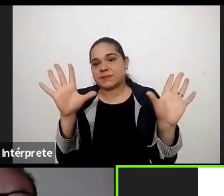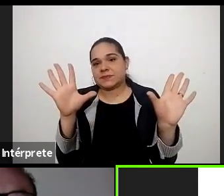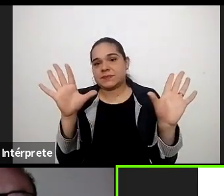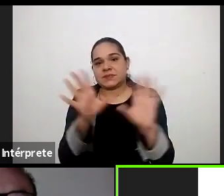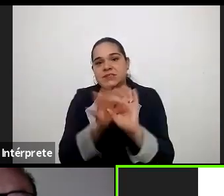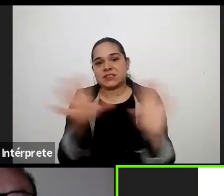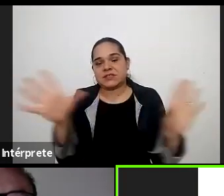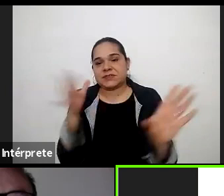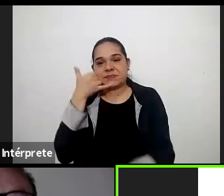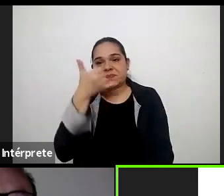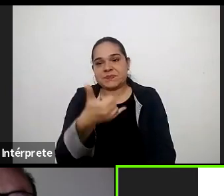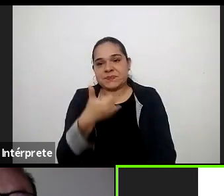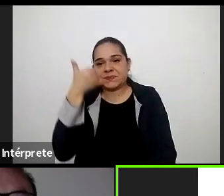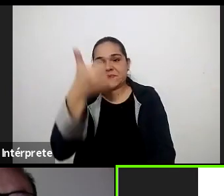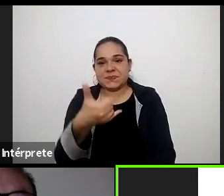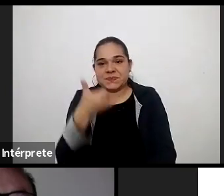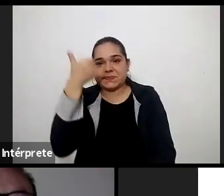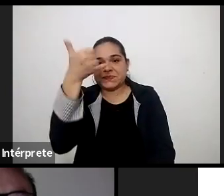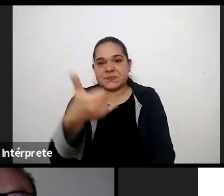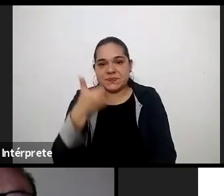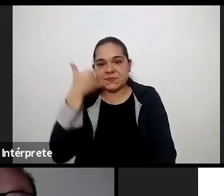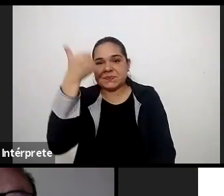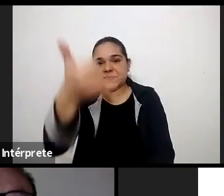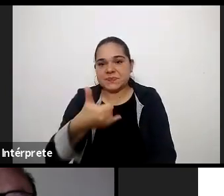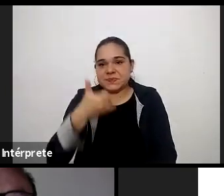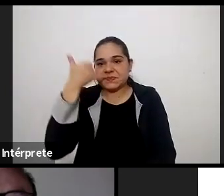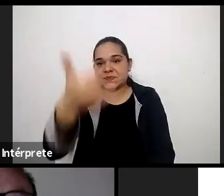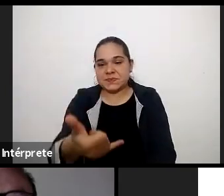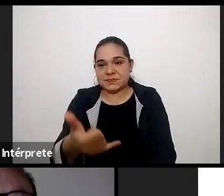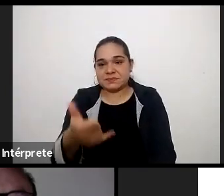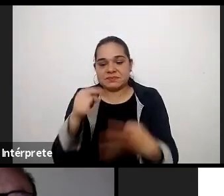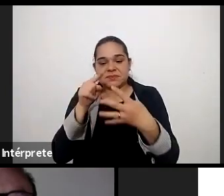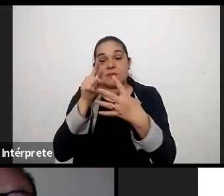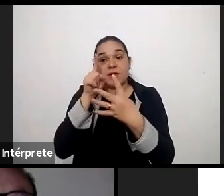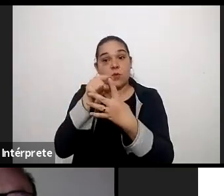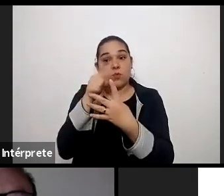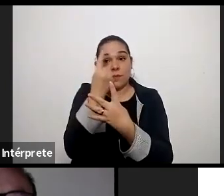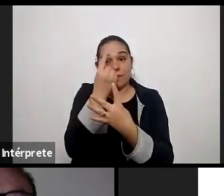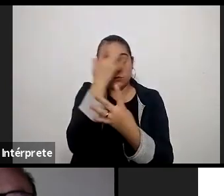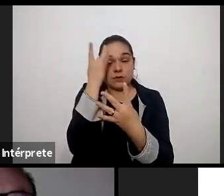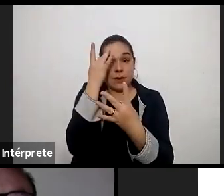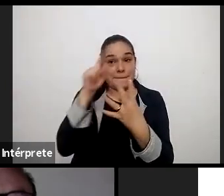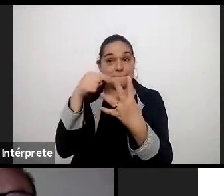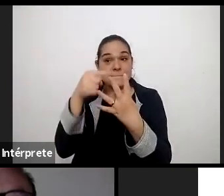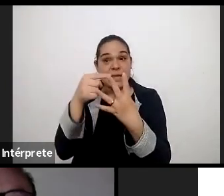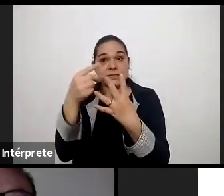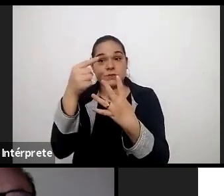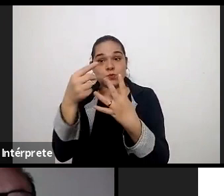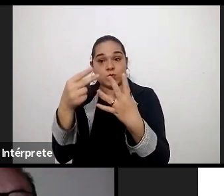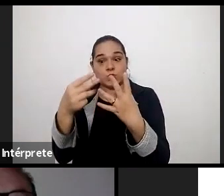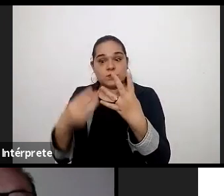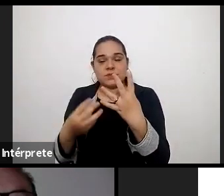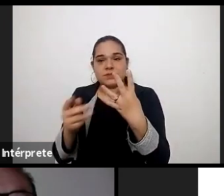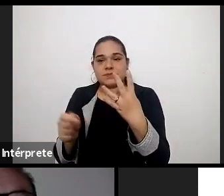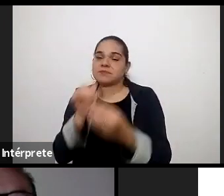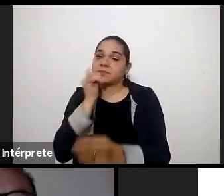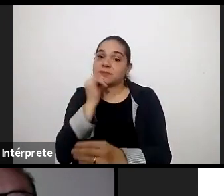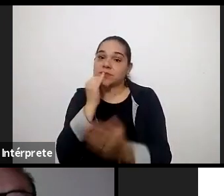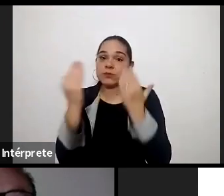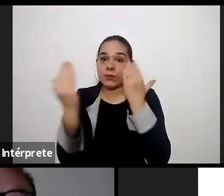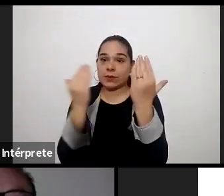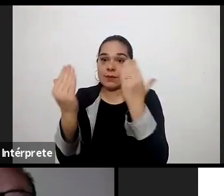limitado e limitada é do para ele e para os três é é só fazer uma comparação lá na volkswagen